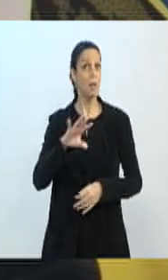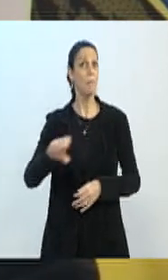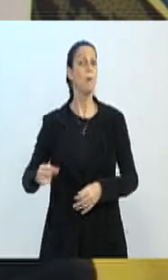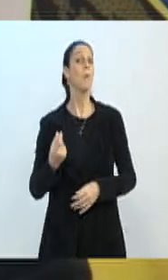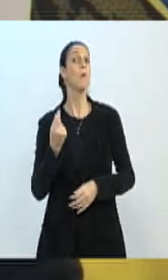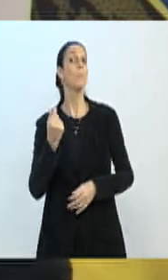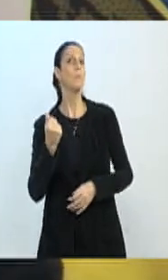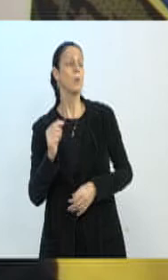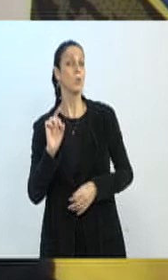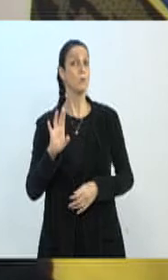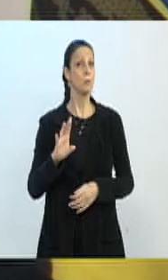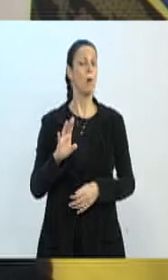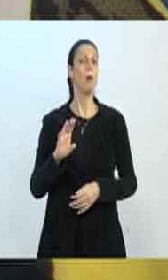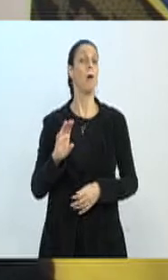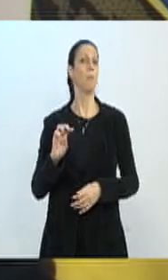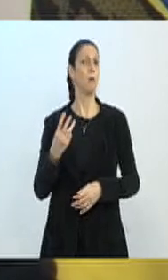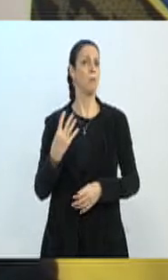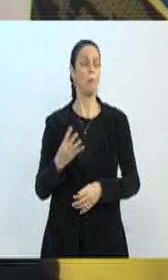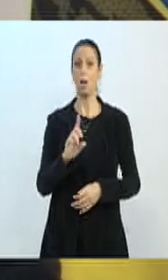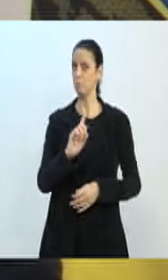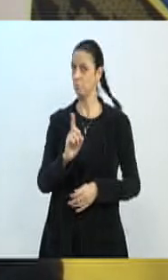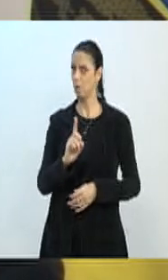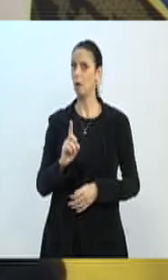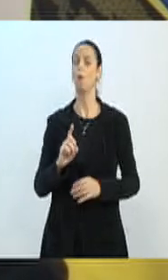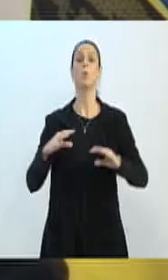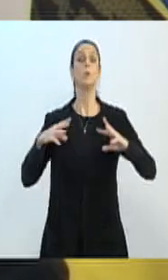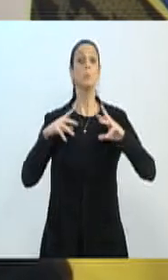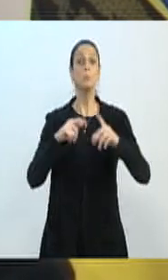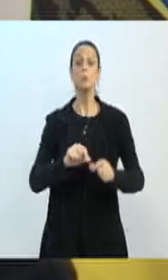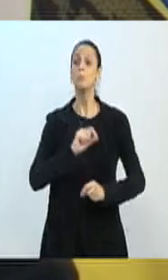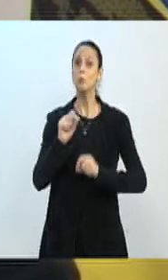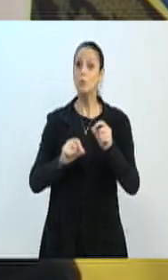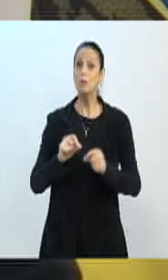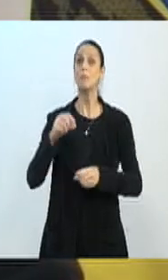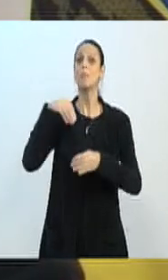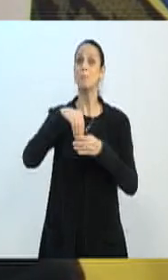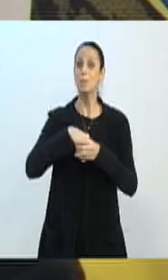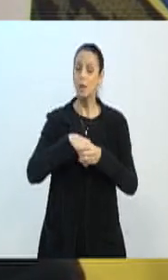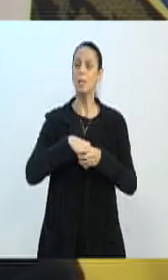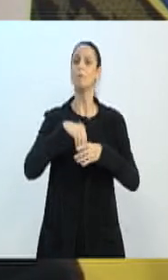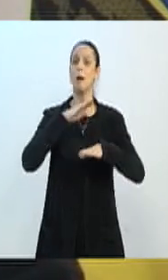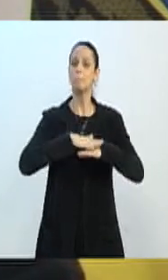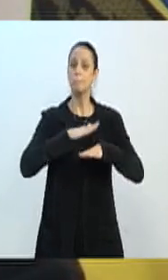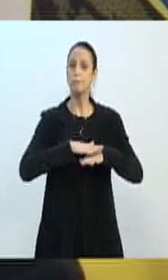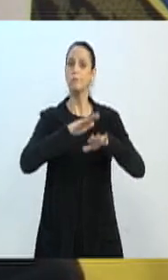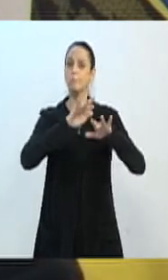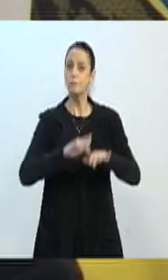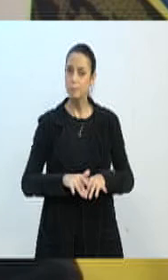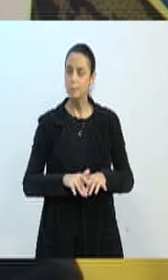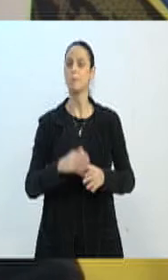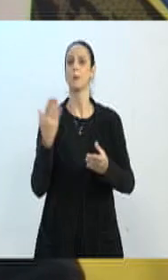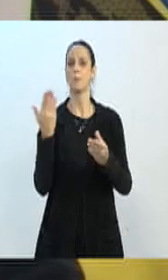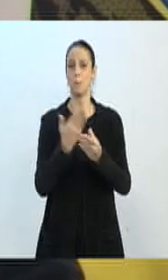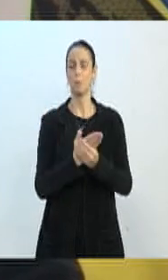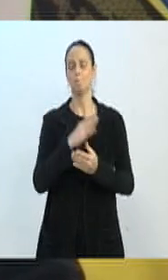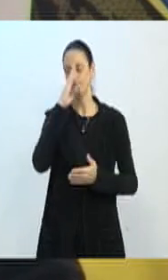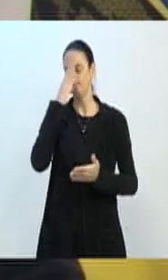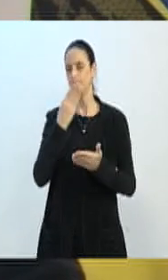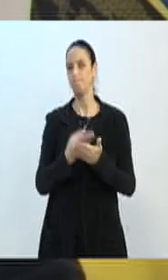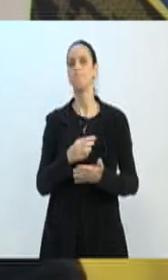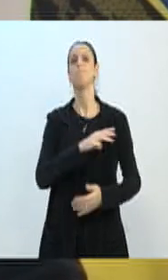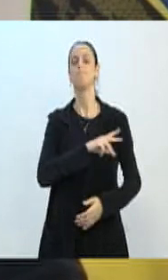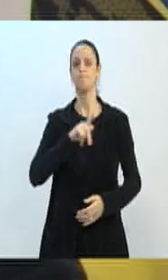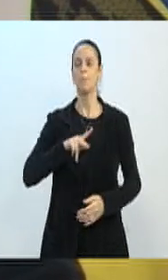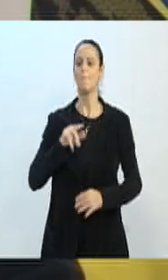três quadros que estão ali bem claro tudo que consta no processo e eu tenho certeza que o MP vai